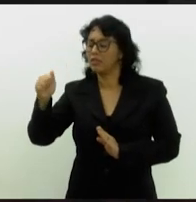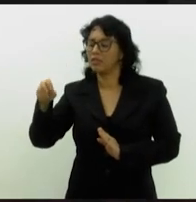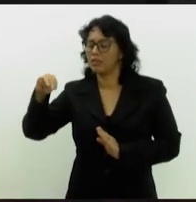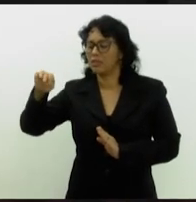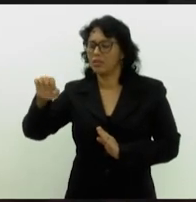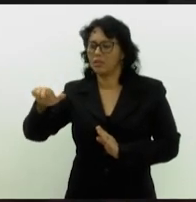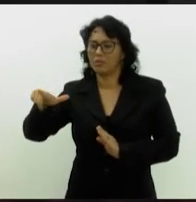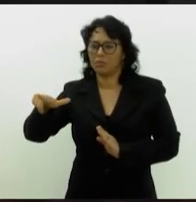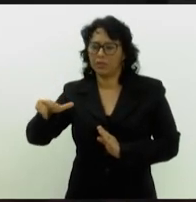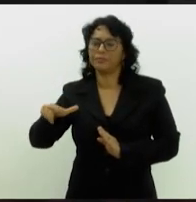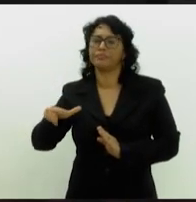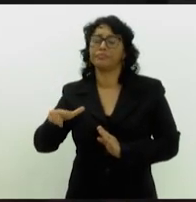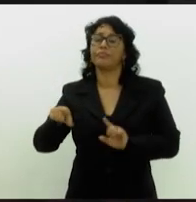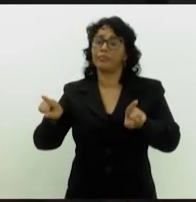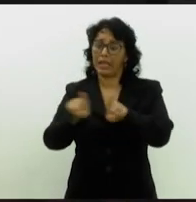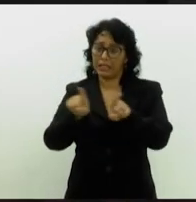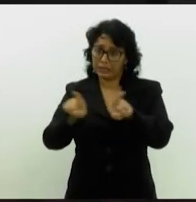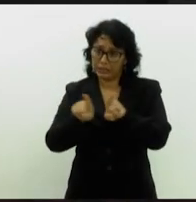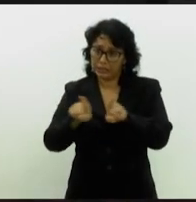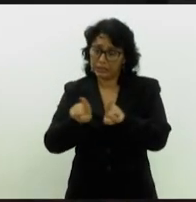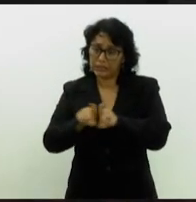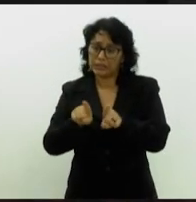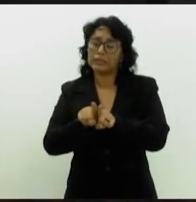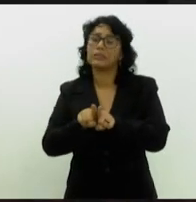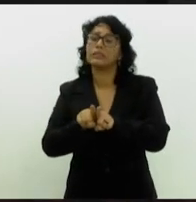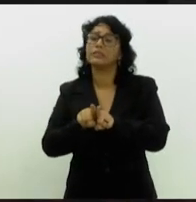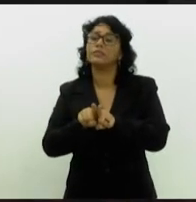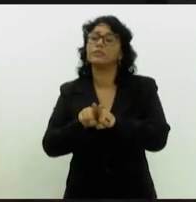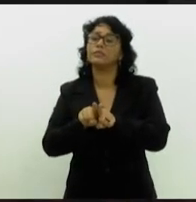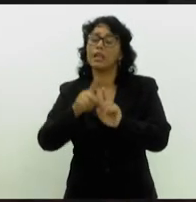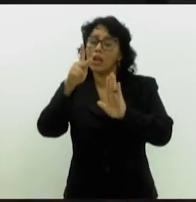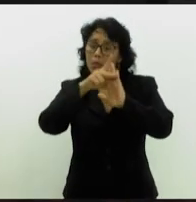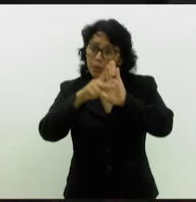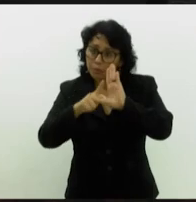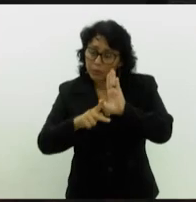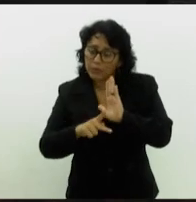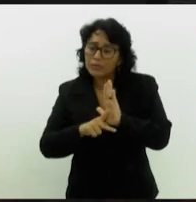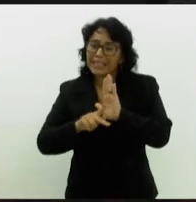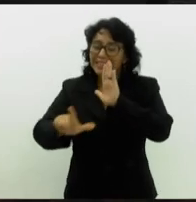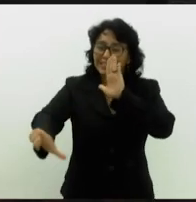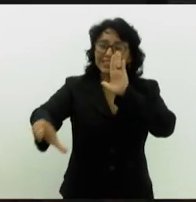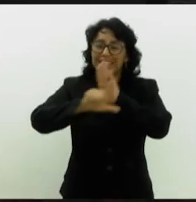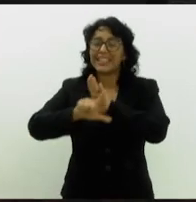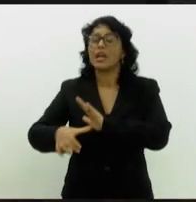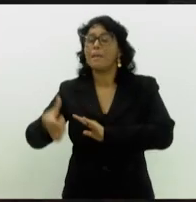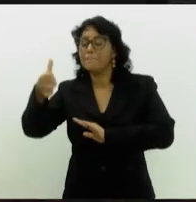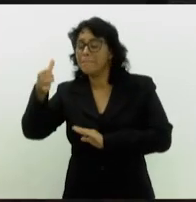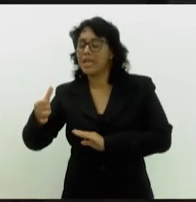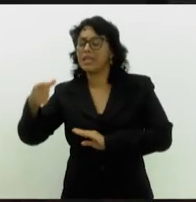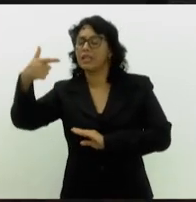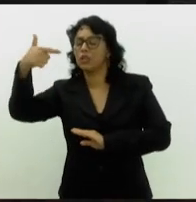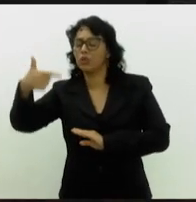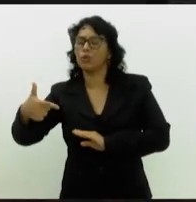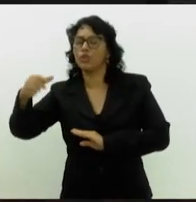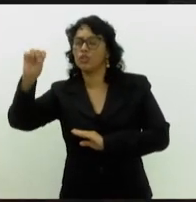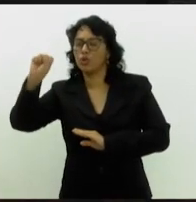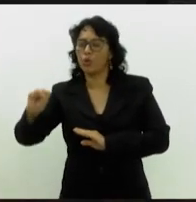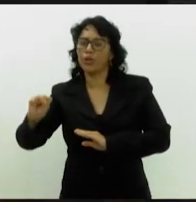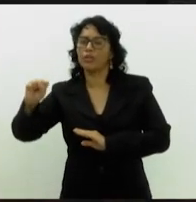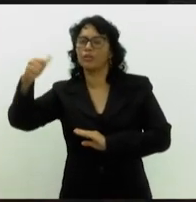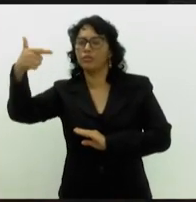aprovado a sobre mesa requerimento e inclusão da Ordem do dia do projeto 623 22